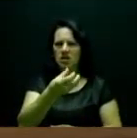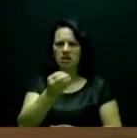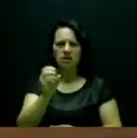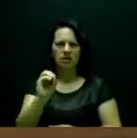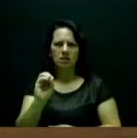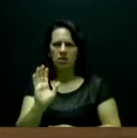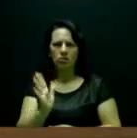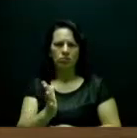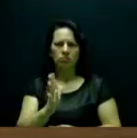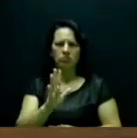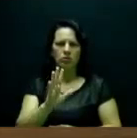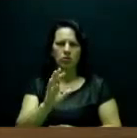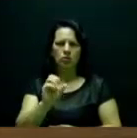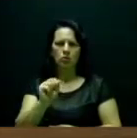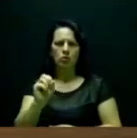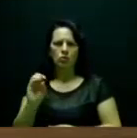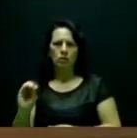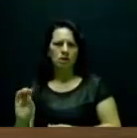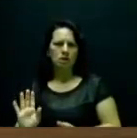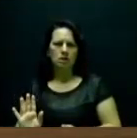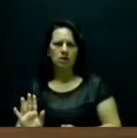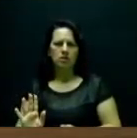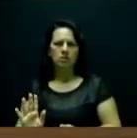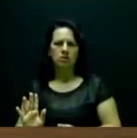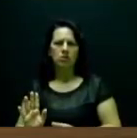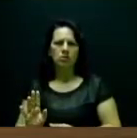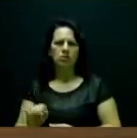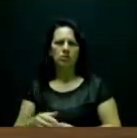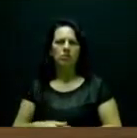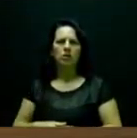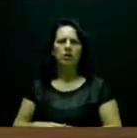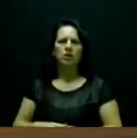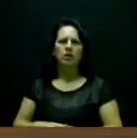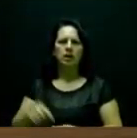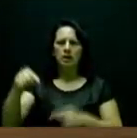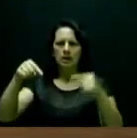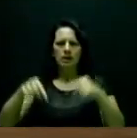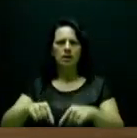R$600 a R$800, mas o 400 ficou da época que saiu,